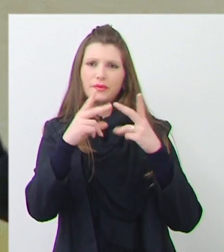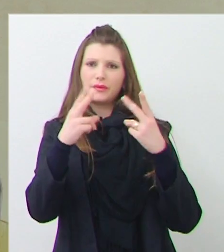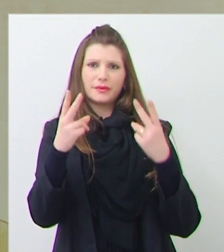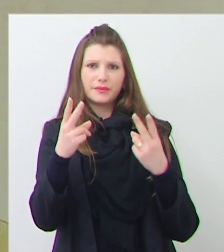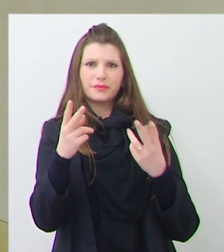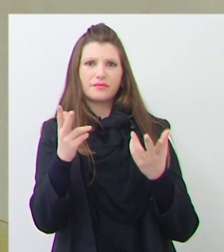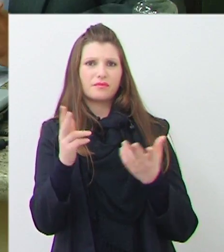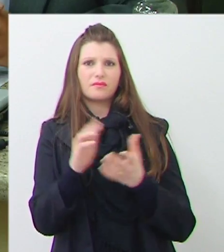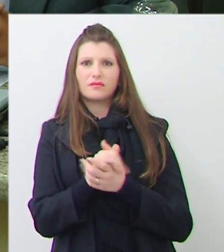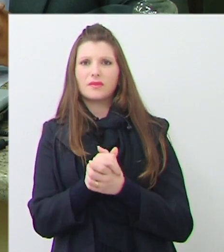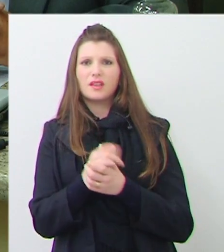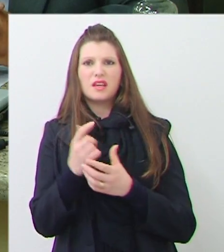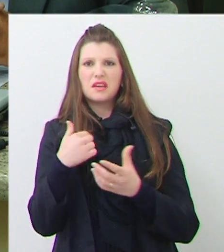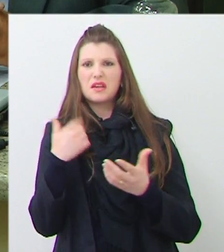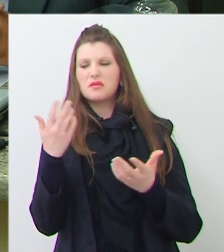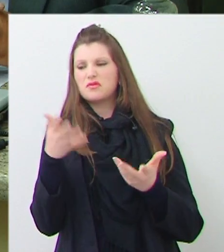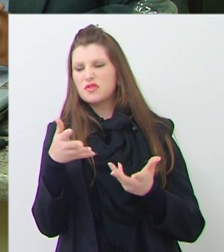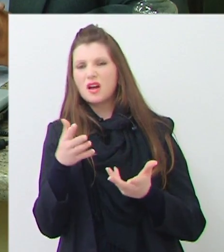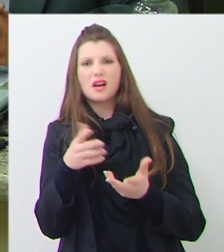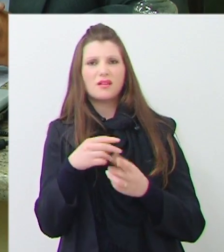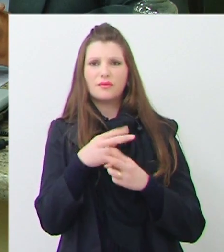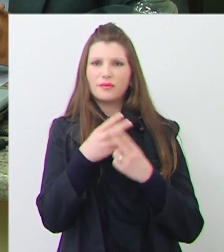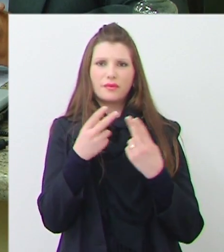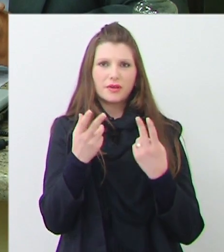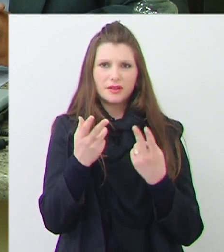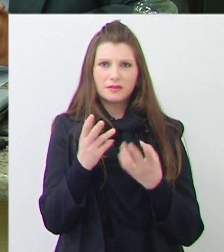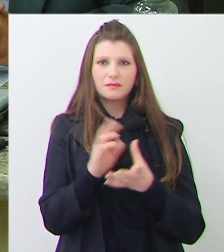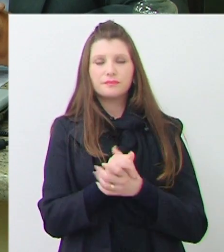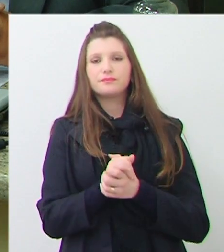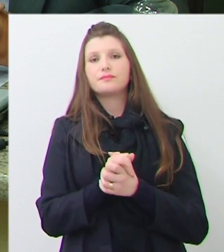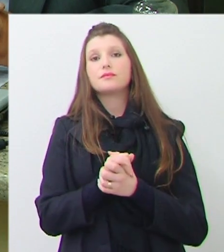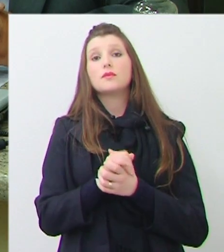vereador Júlio, eu. Mas o que acontece?